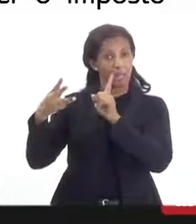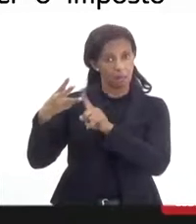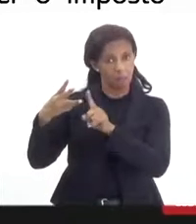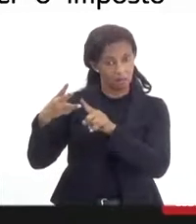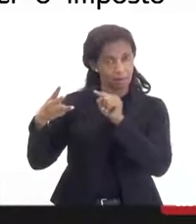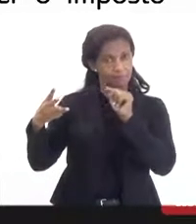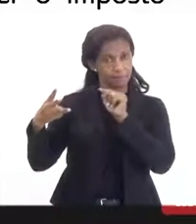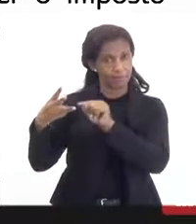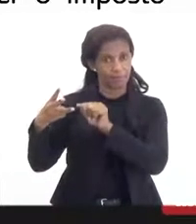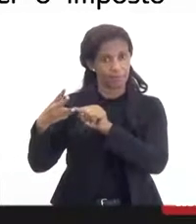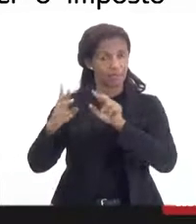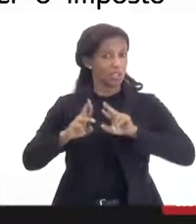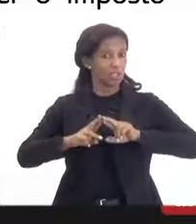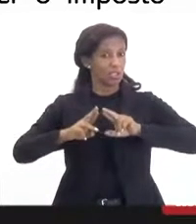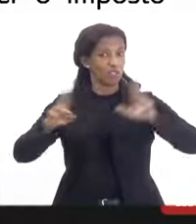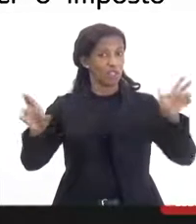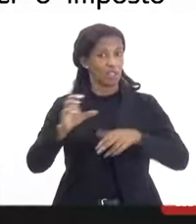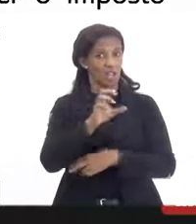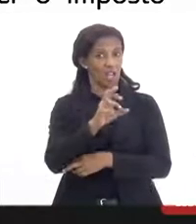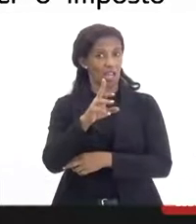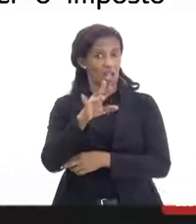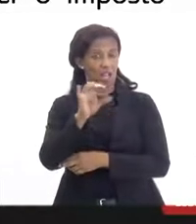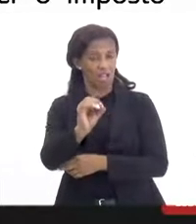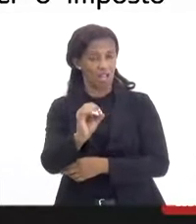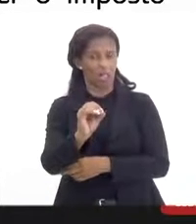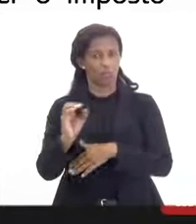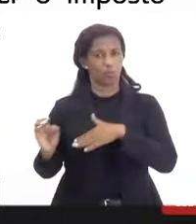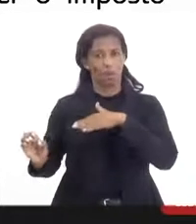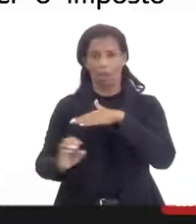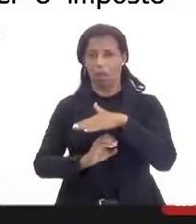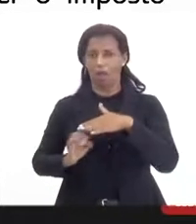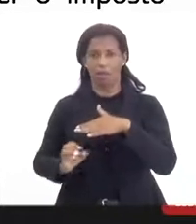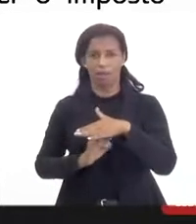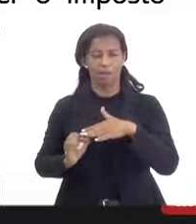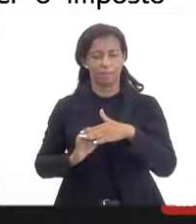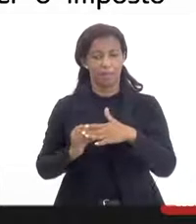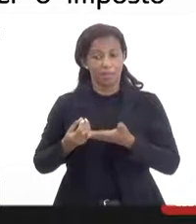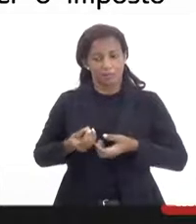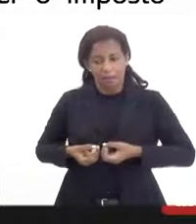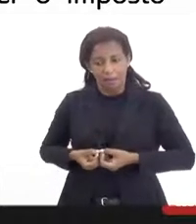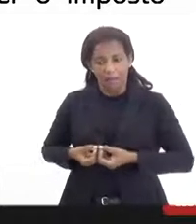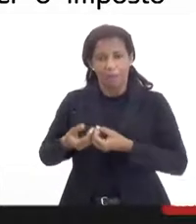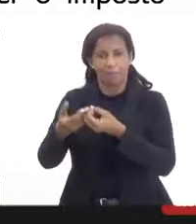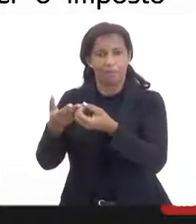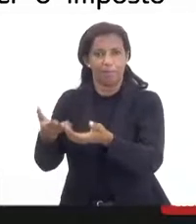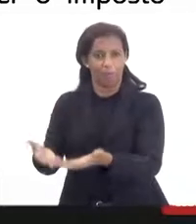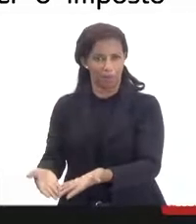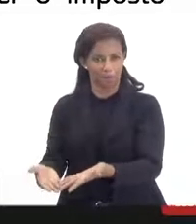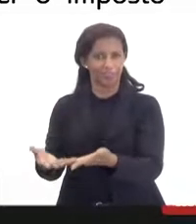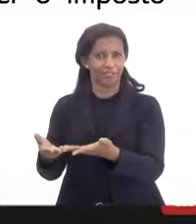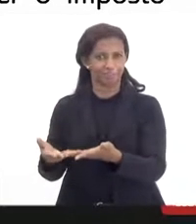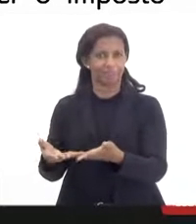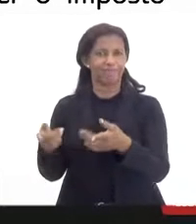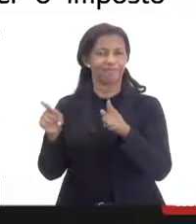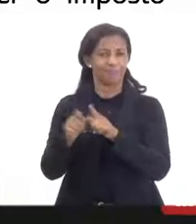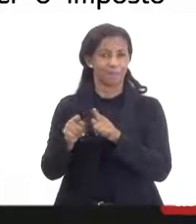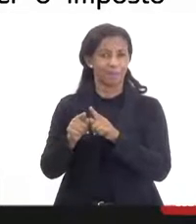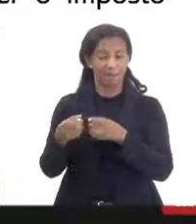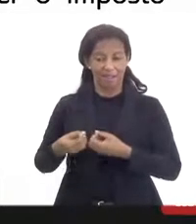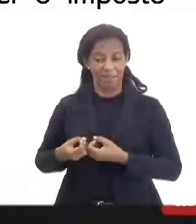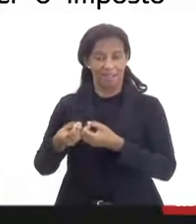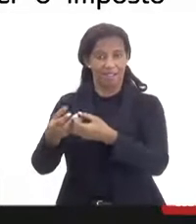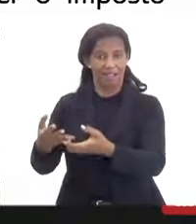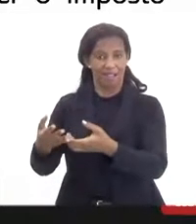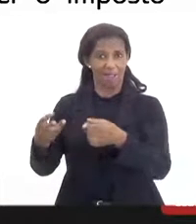caso, diferente do crédito, a empresa não chega a se creditar, mas ela fornece ou pode se creditar também, mas ela fornece isso